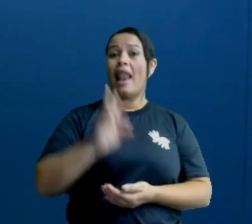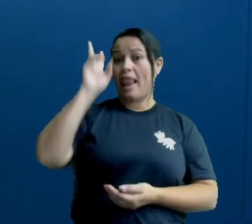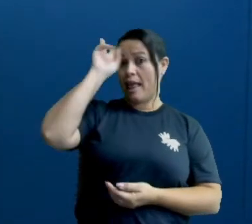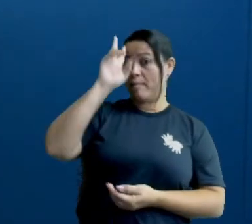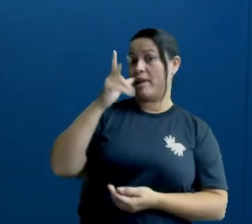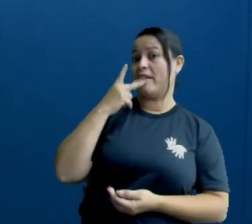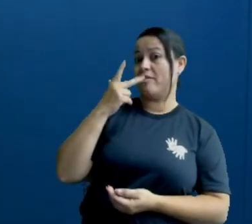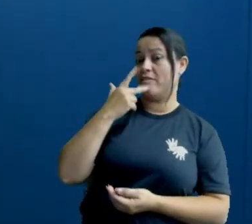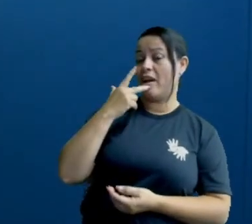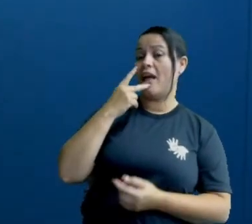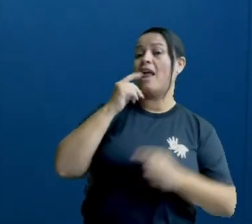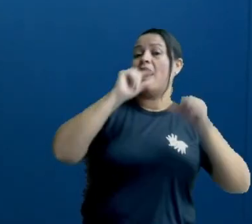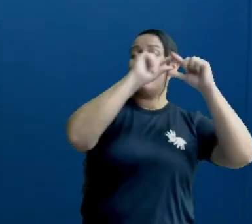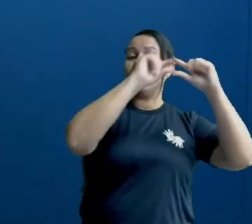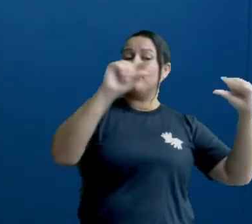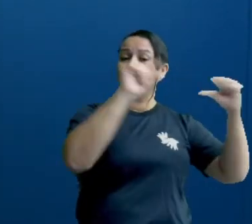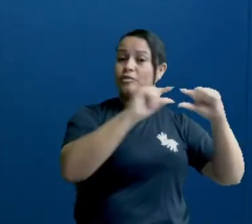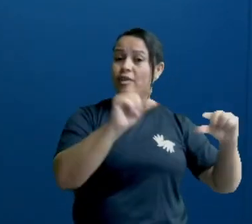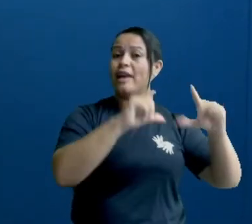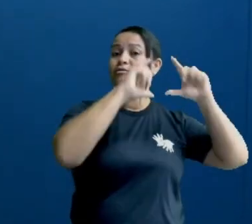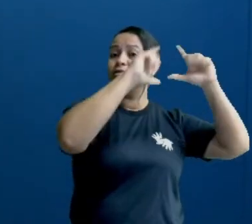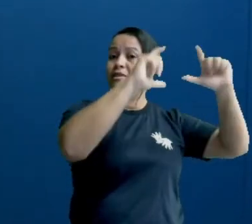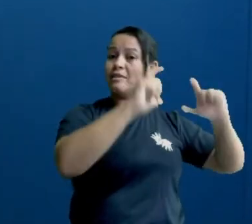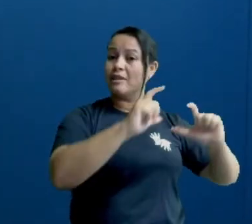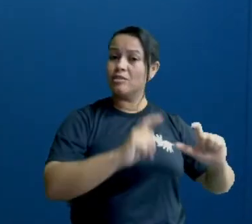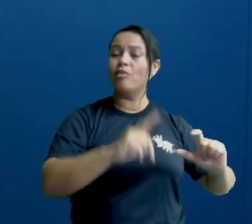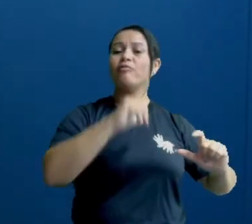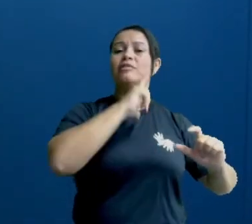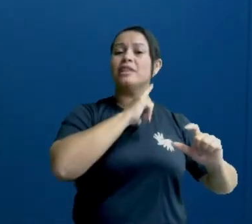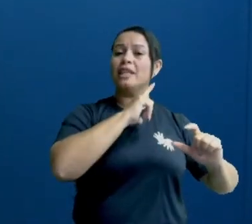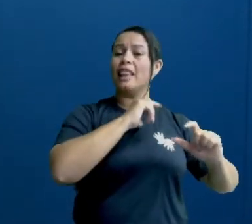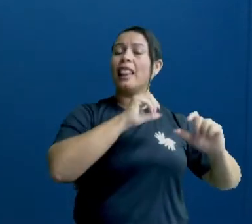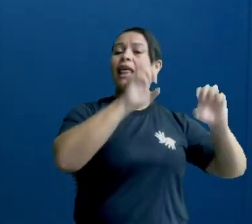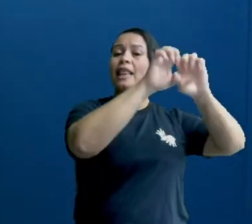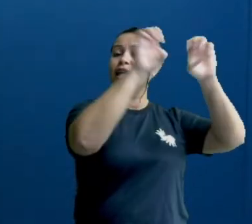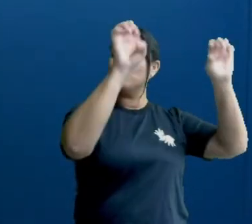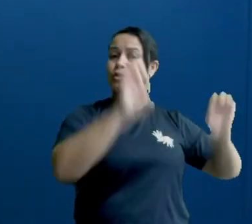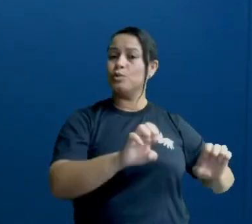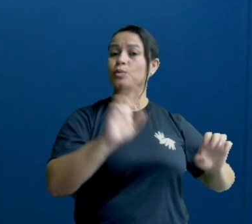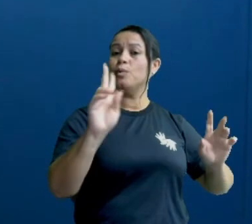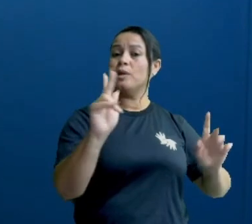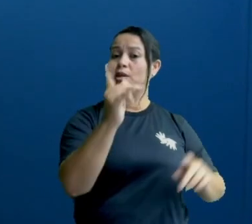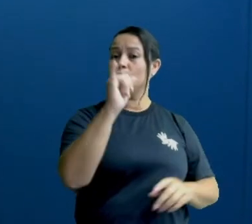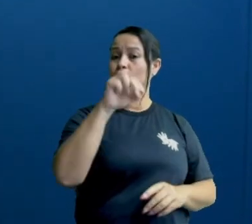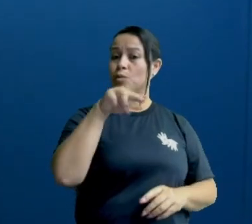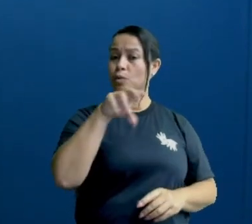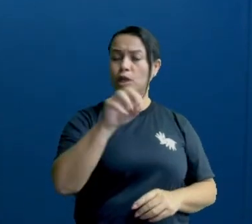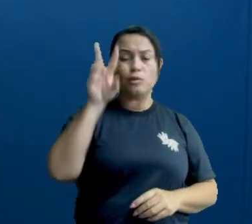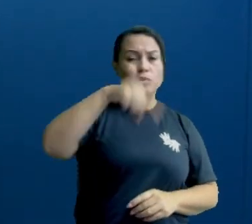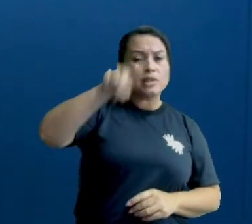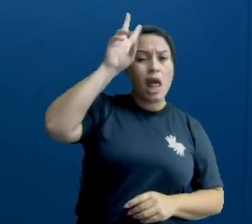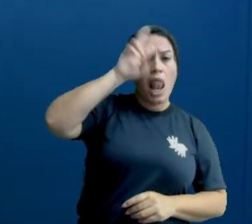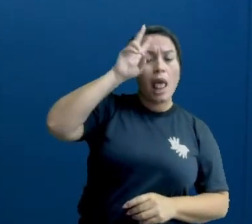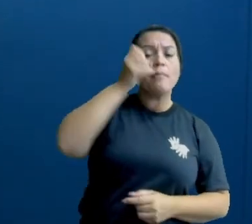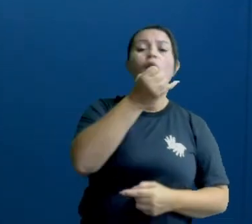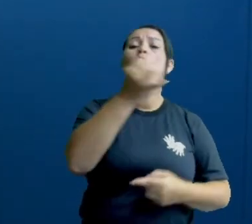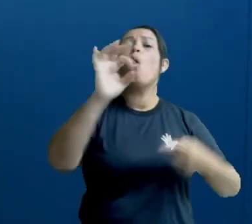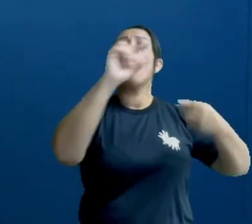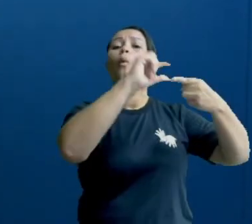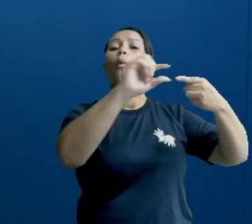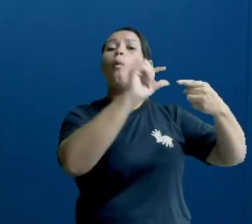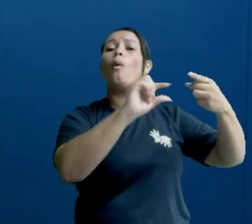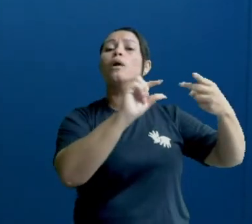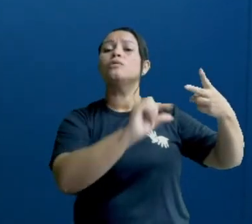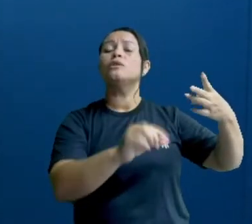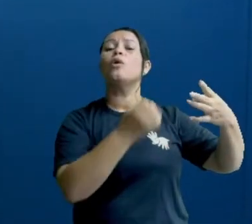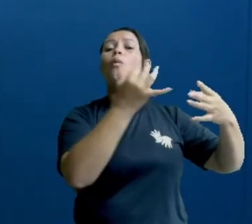Lembra que eu falei dos versos e das estrofes que está lá na estrutura do hino? Então, quem é que lembra quantos versos e quantas